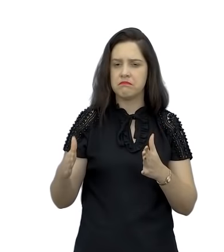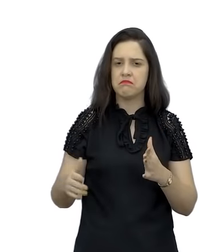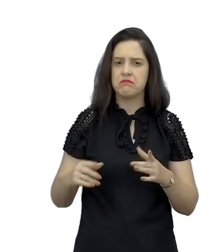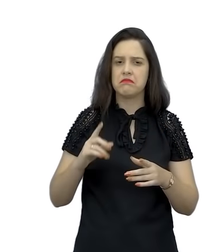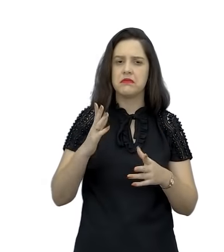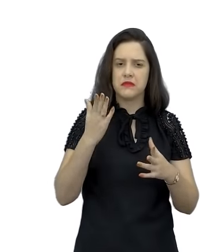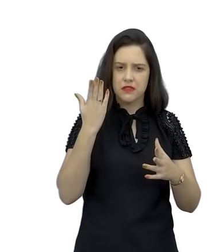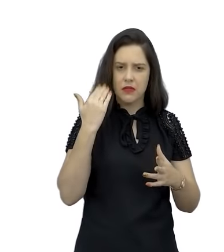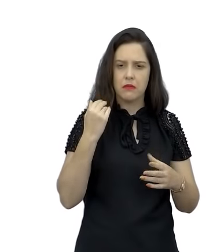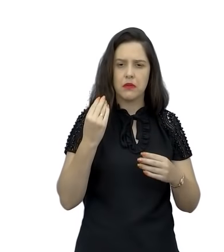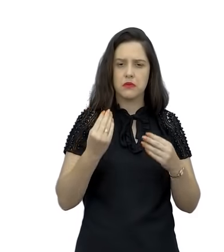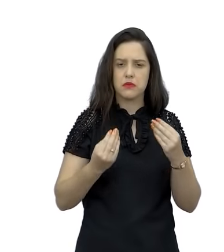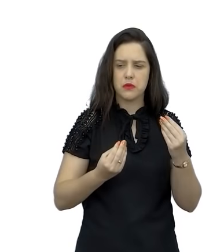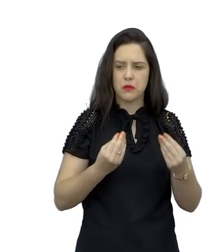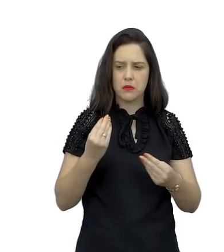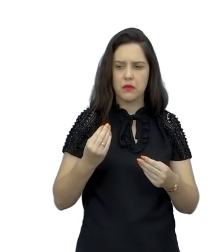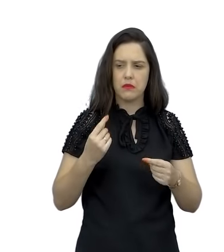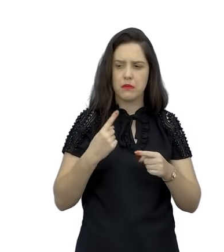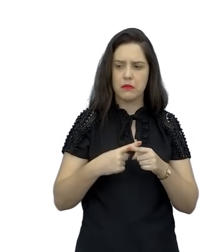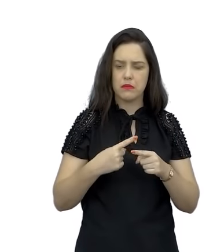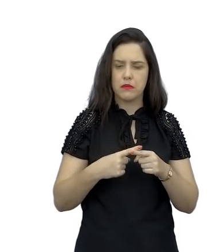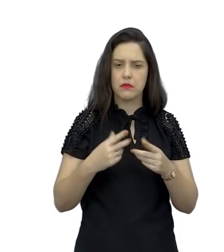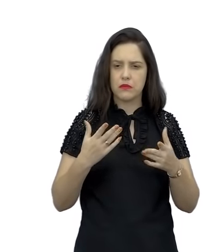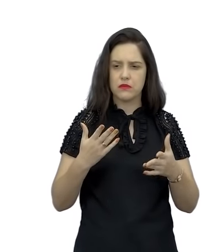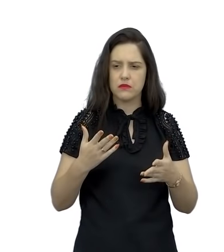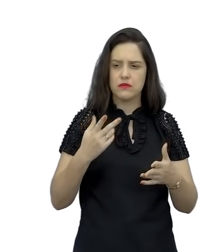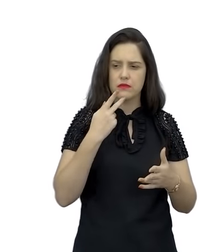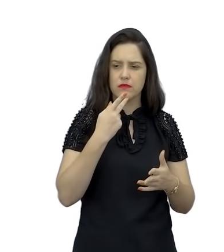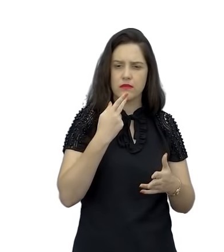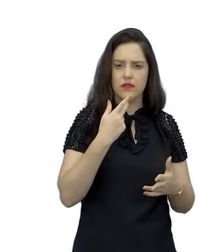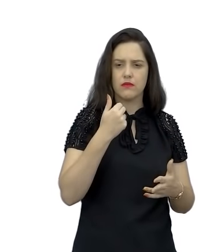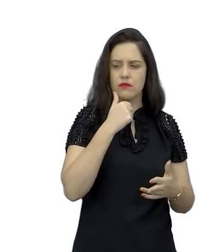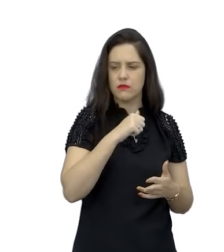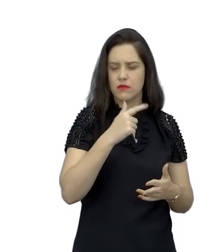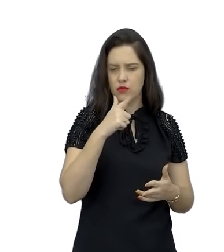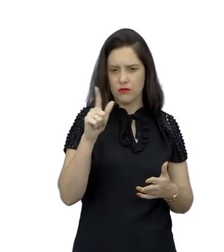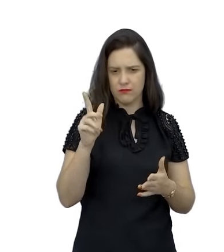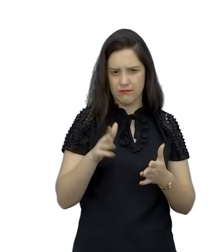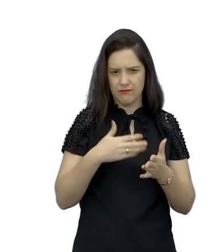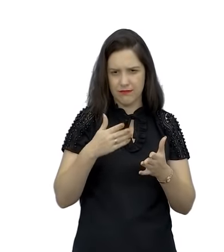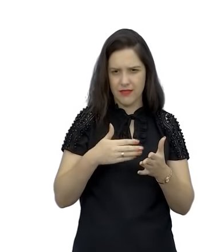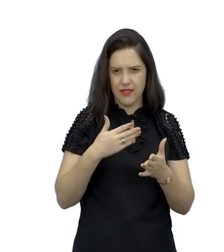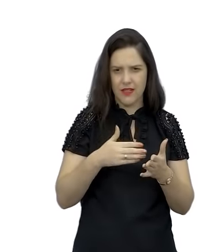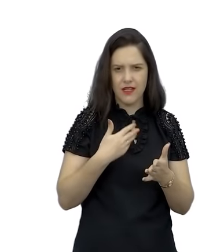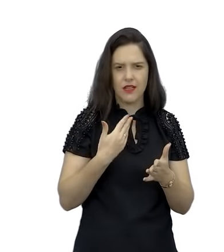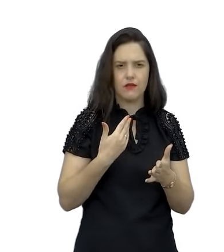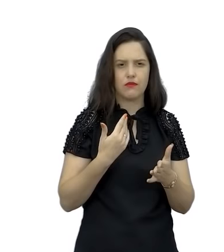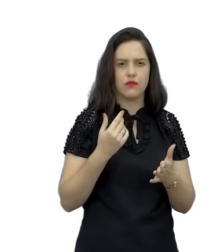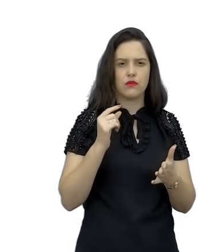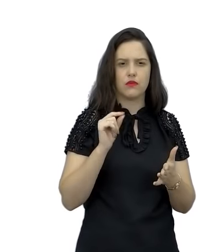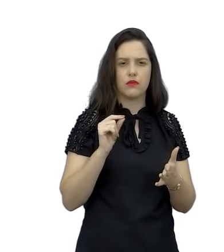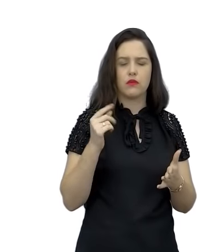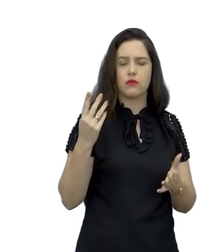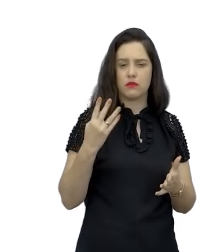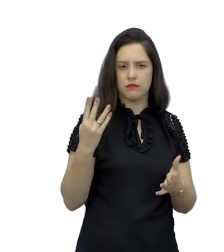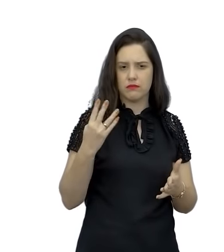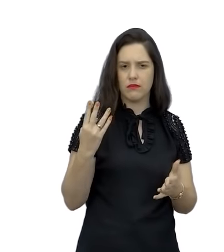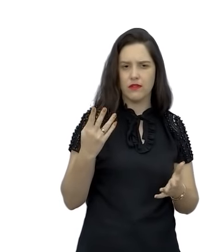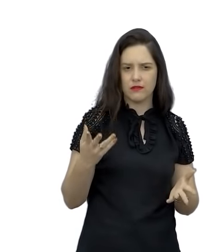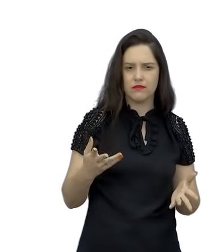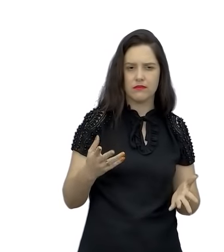justamente também como Pólia falava das etapas. Pólia definia 4 etapas. Professora